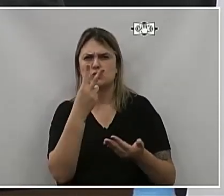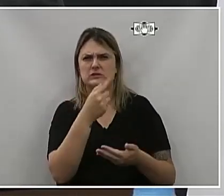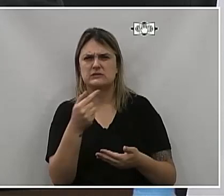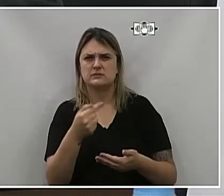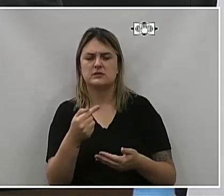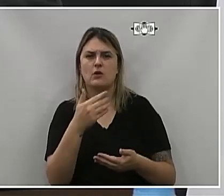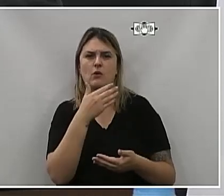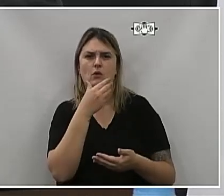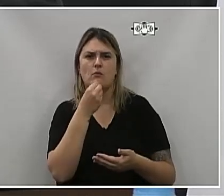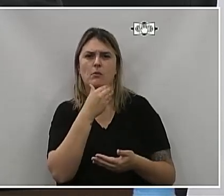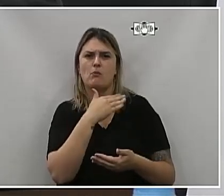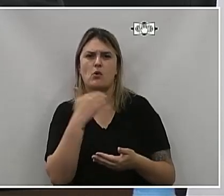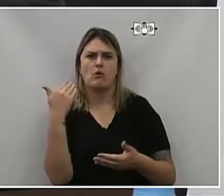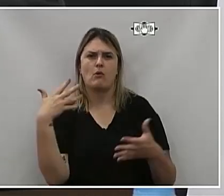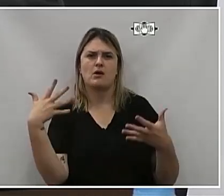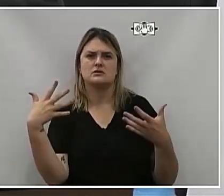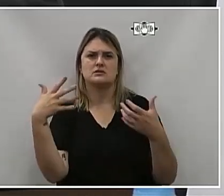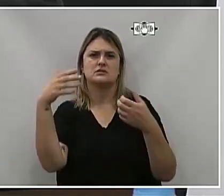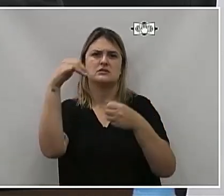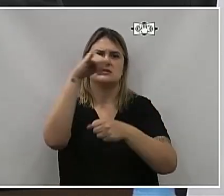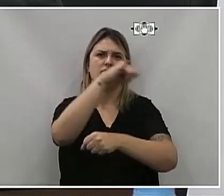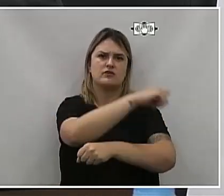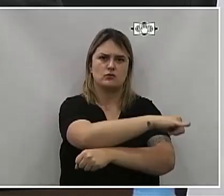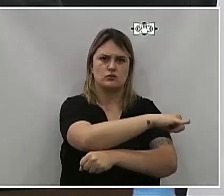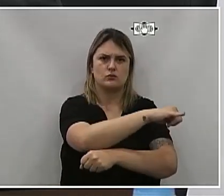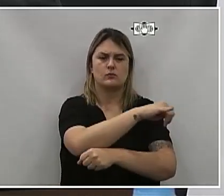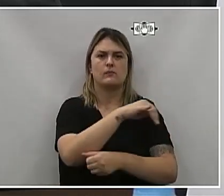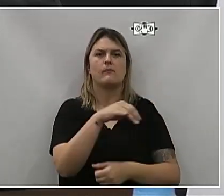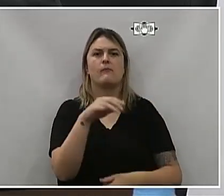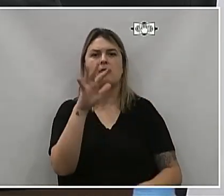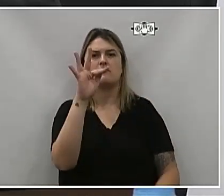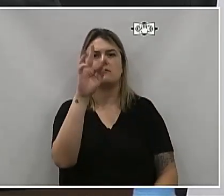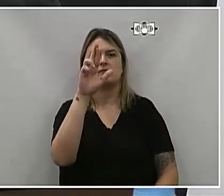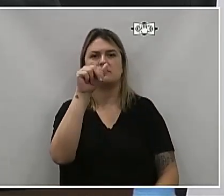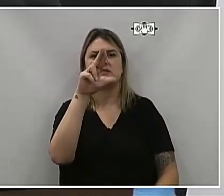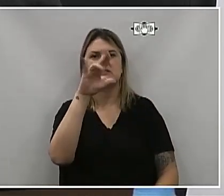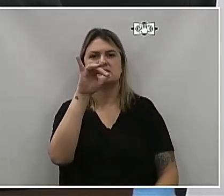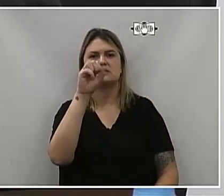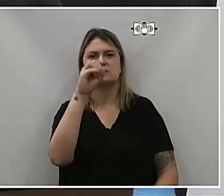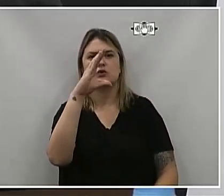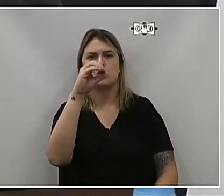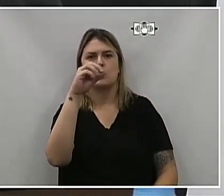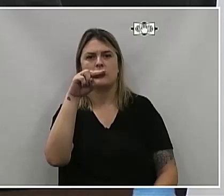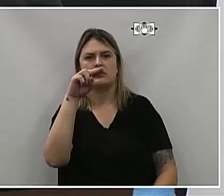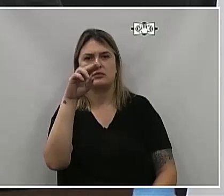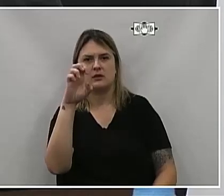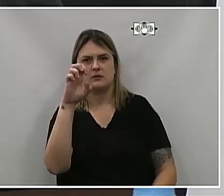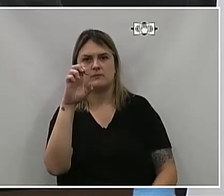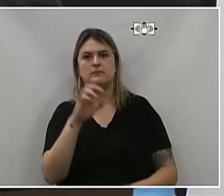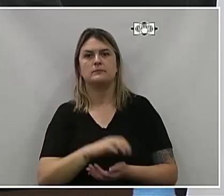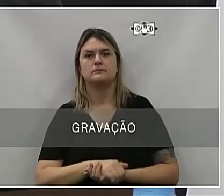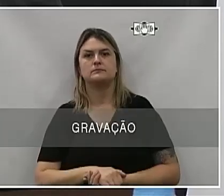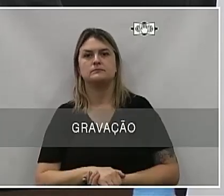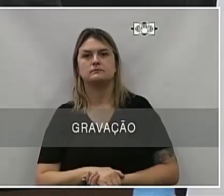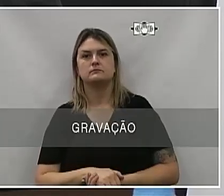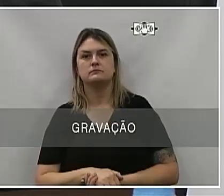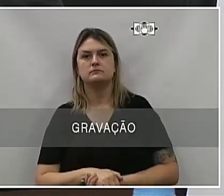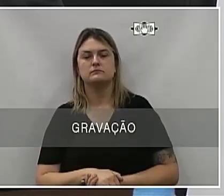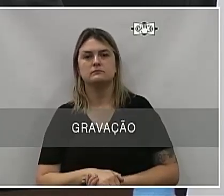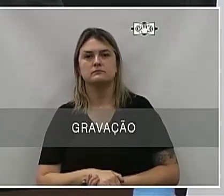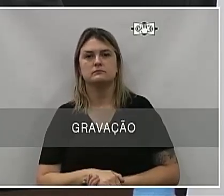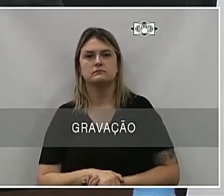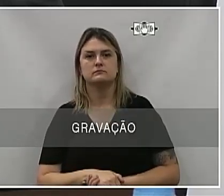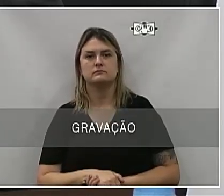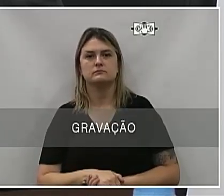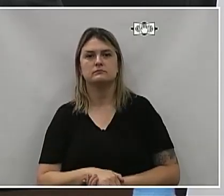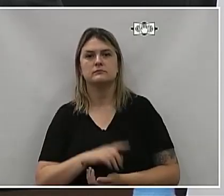seu marido num trágico acidente de avião, o senhor Franciscone, né? E logo após, agora, deu 1